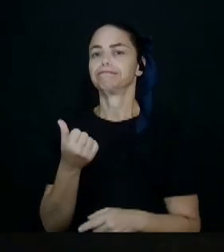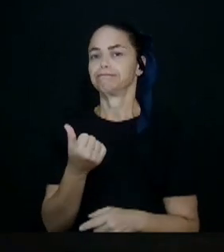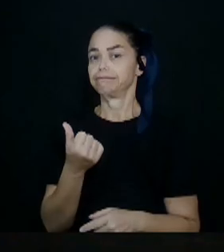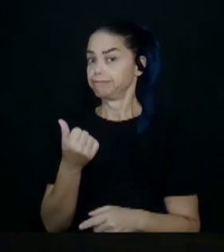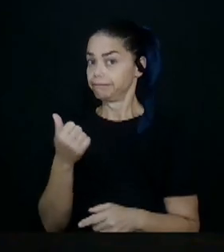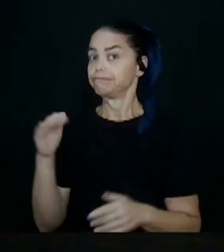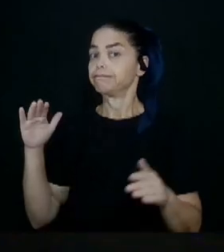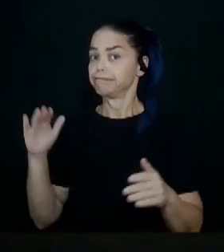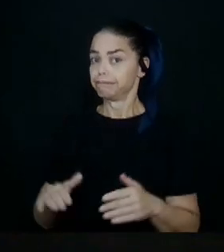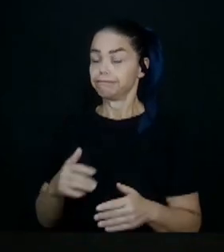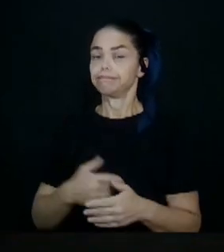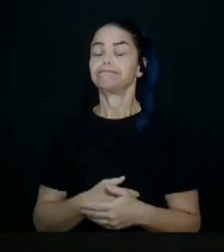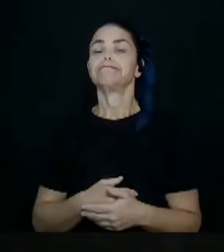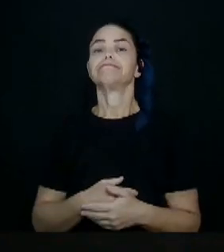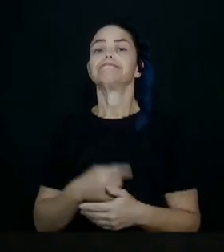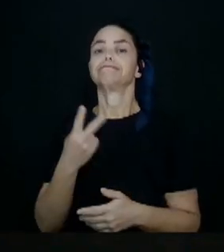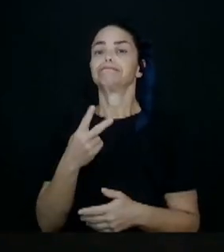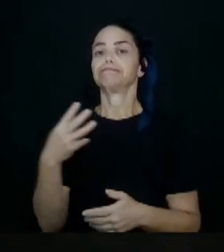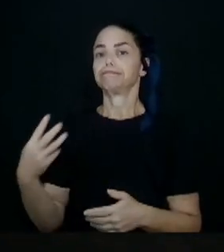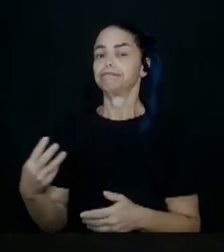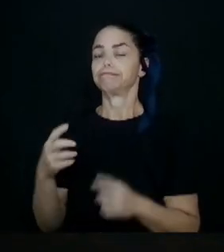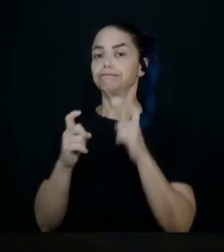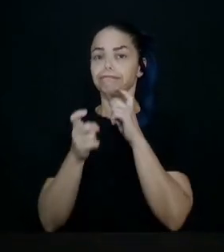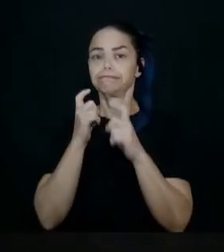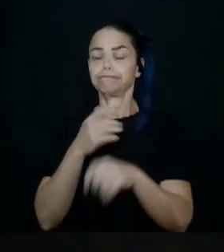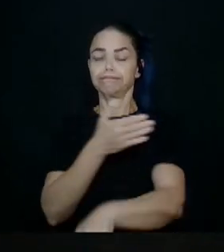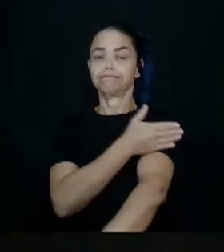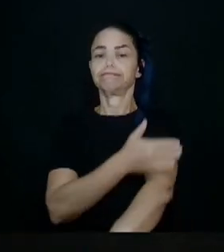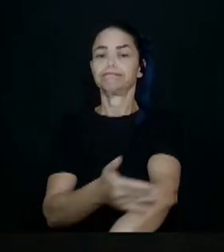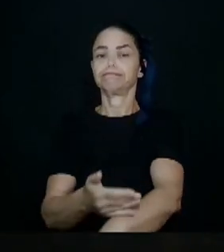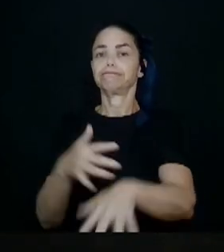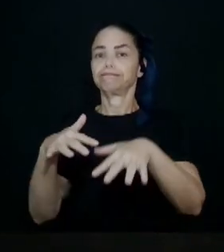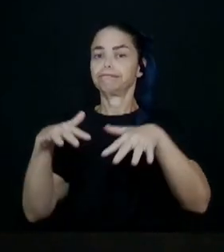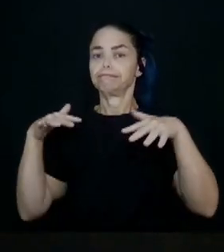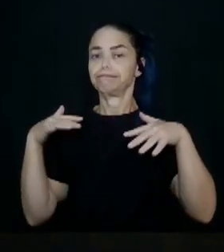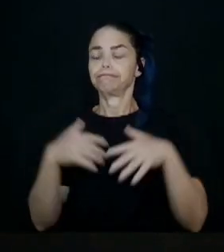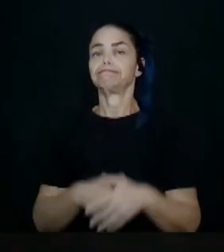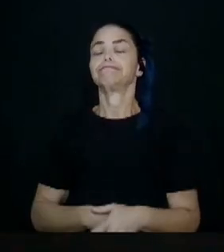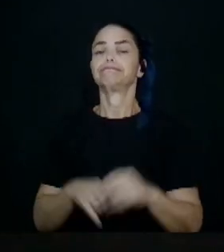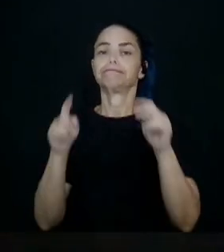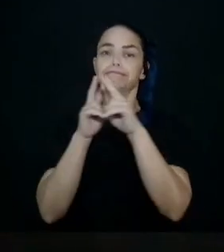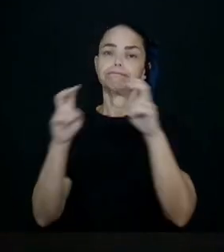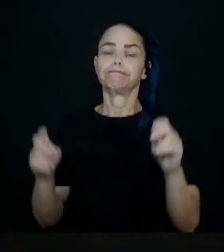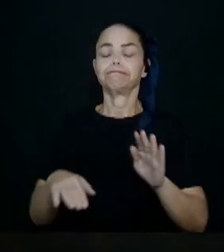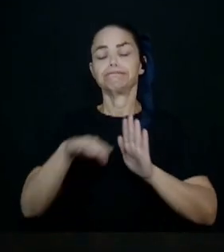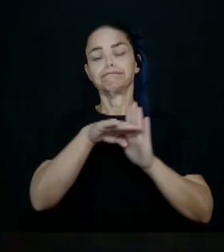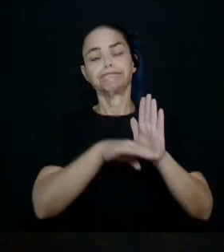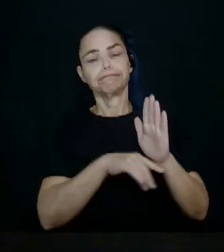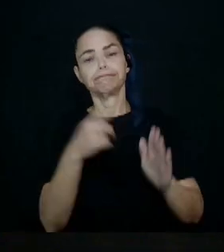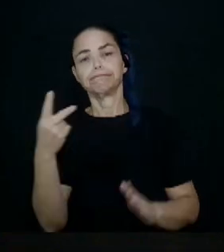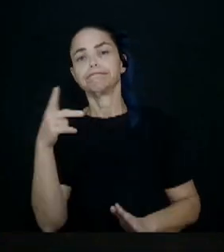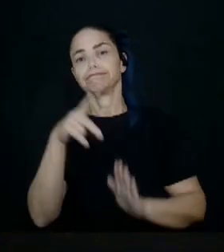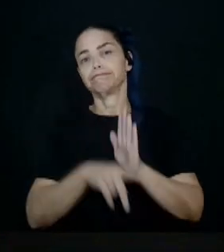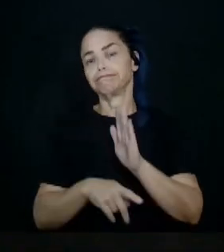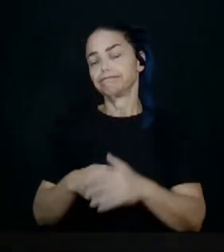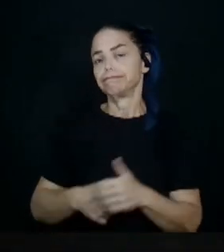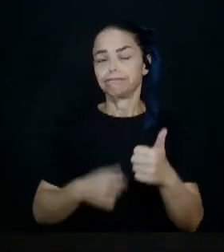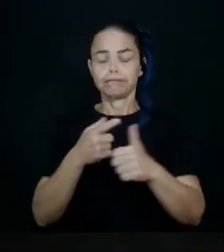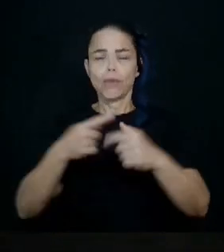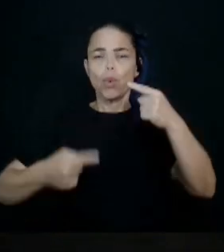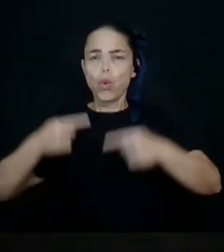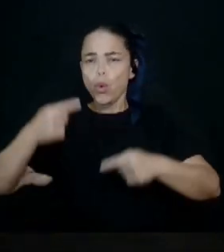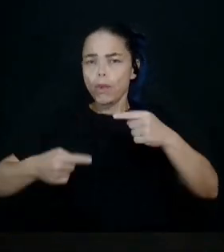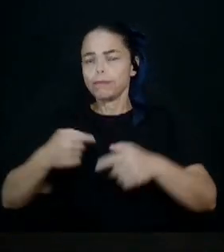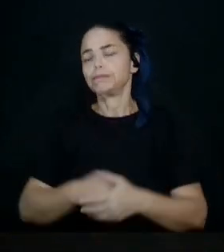acontece a 23ª reunião ordinária no plenário. Entre os destaques da pauta estão os 2 projetos de lei em primeira discussão.